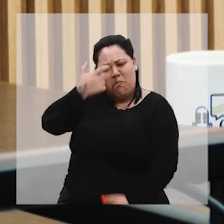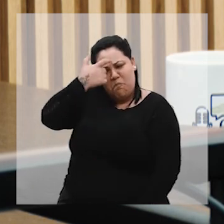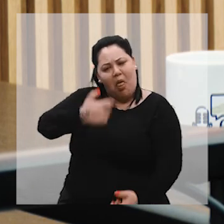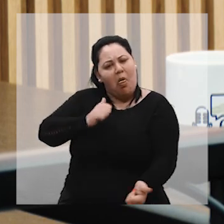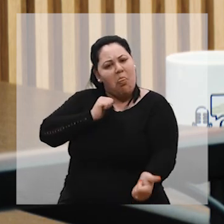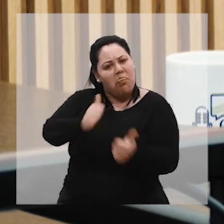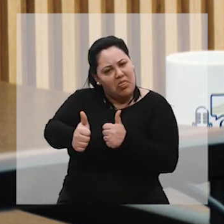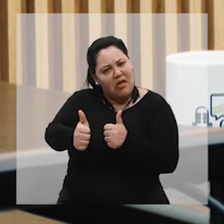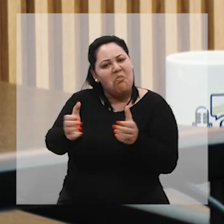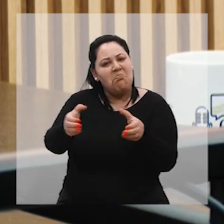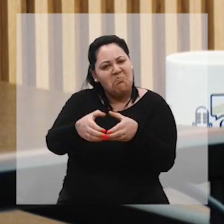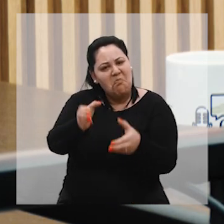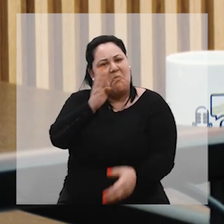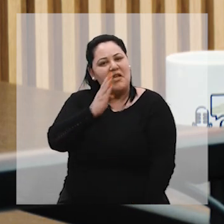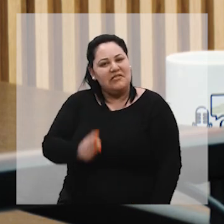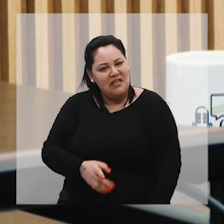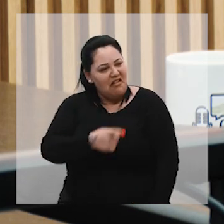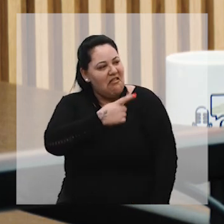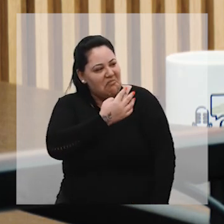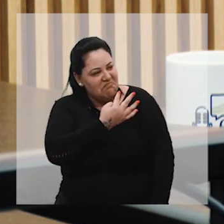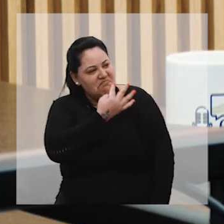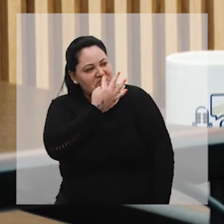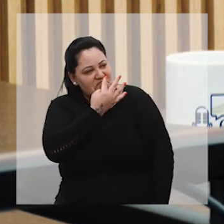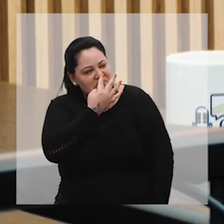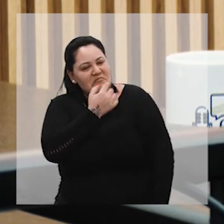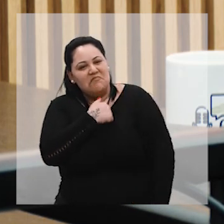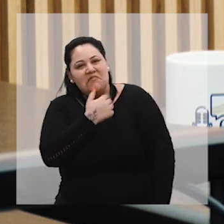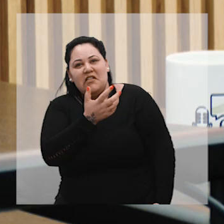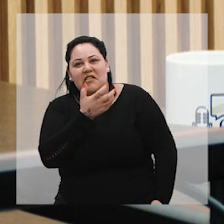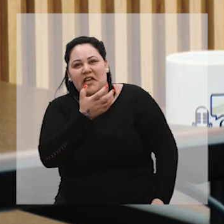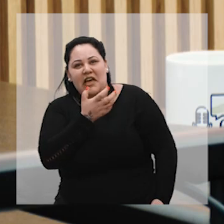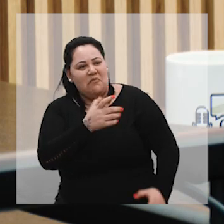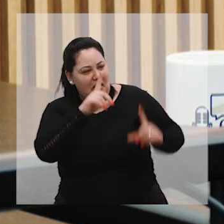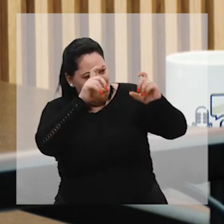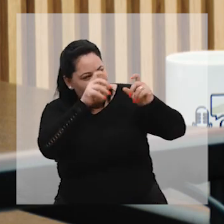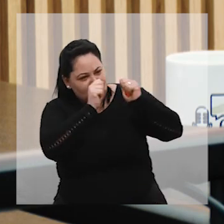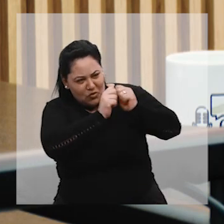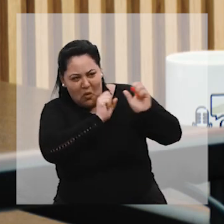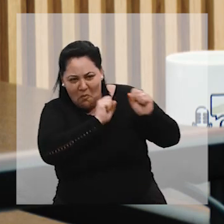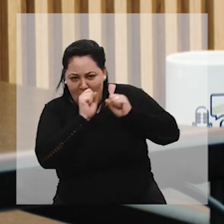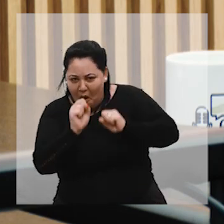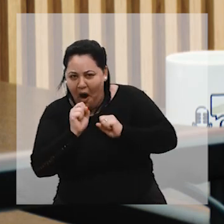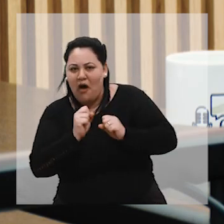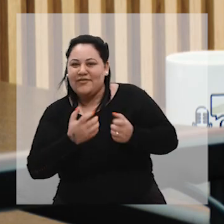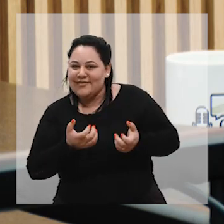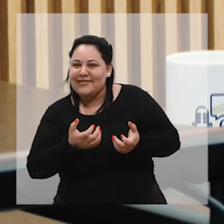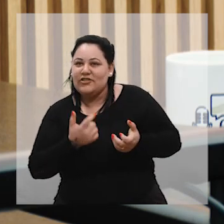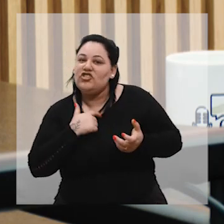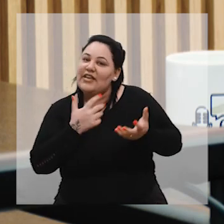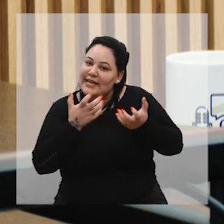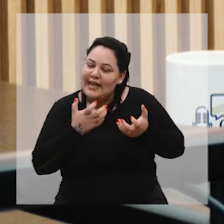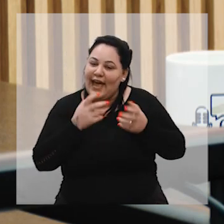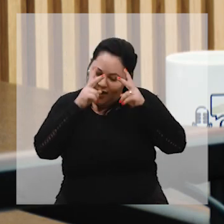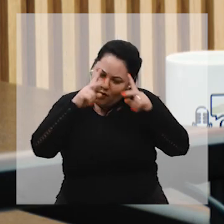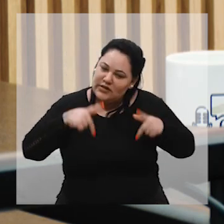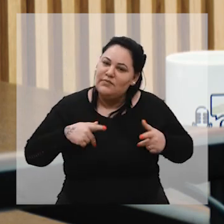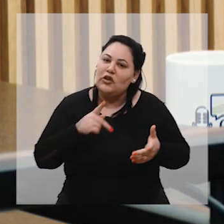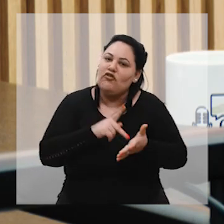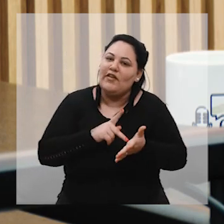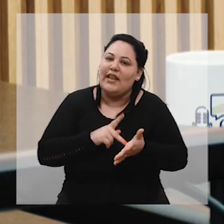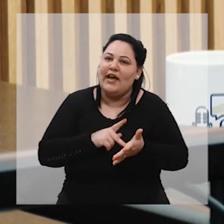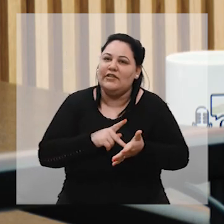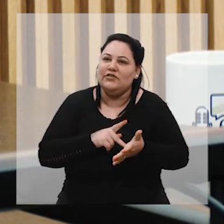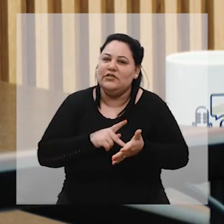falar, cara, tu é atleta de seleção brasileira, não é? Eu quero tirar uma foto contigo, eu posso, não sei o que, eu vi que tu faz. A gente quer